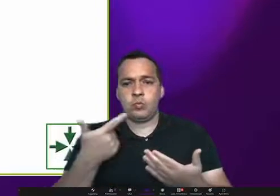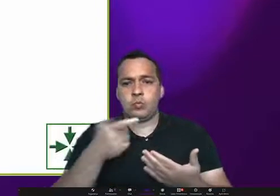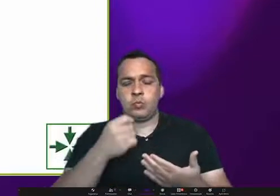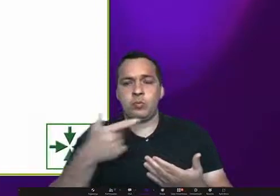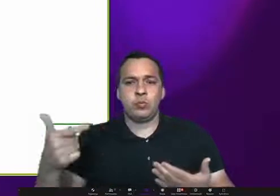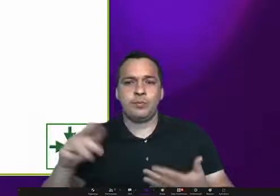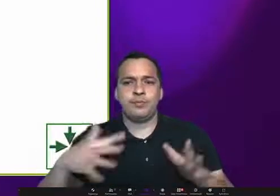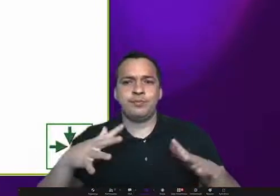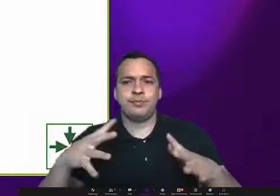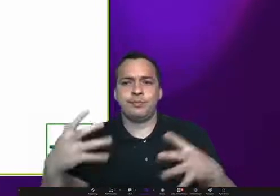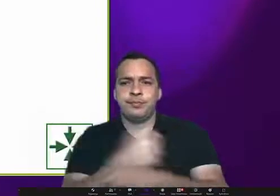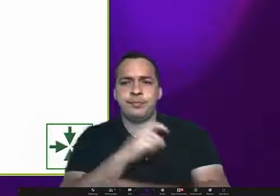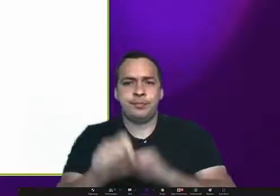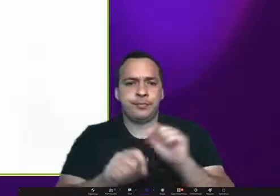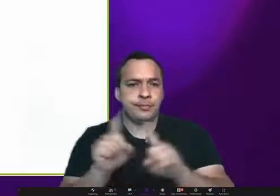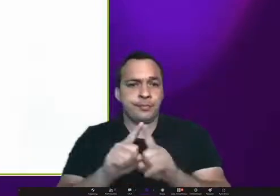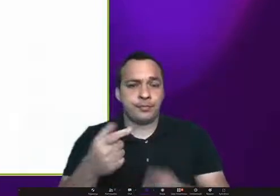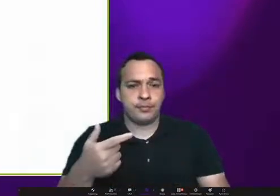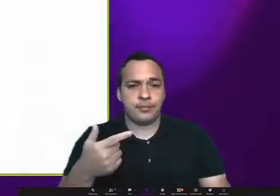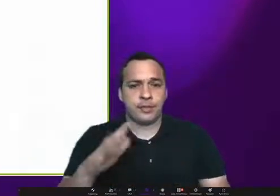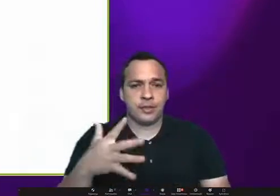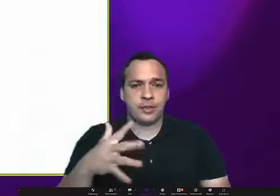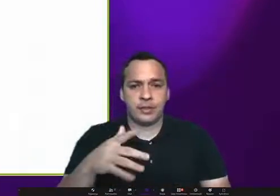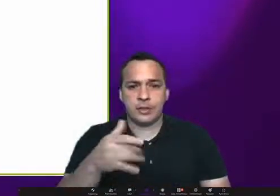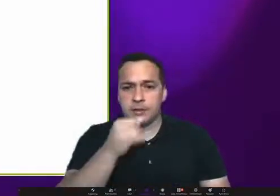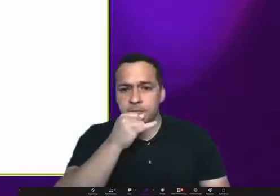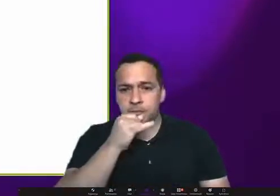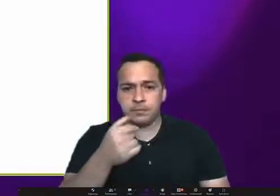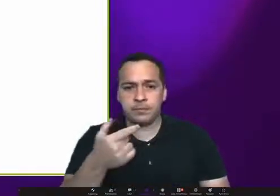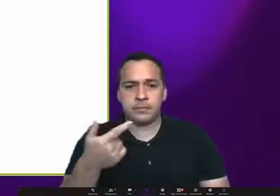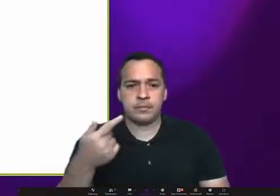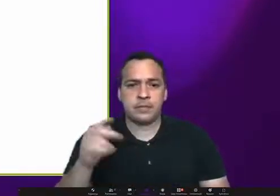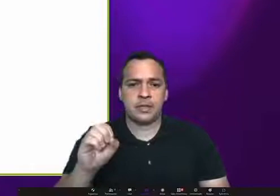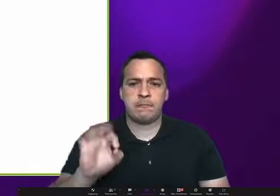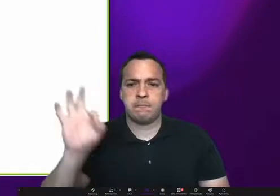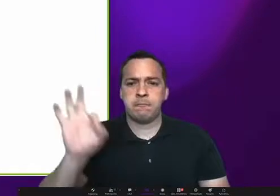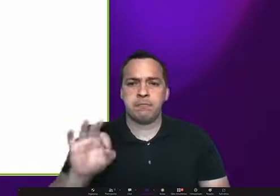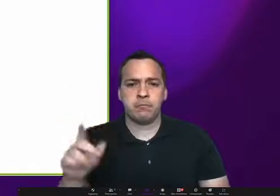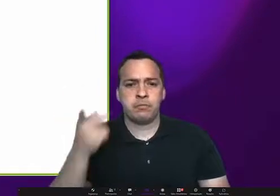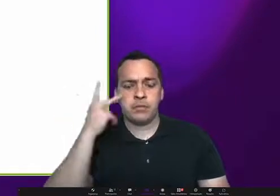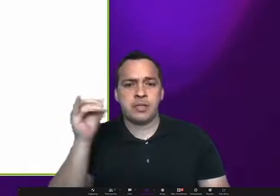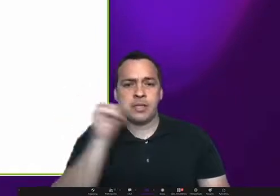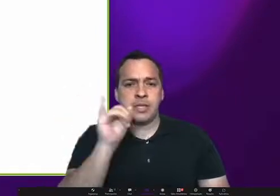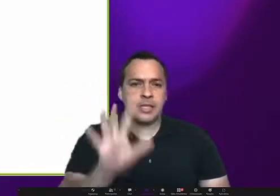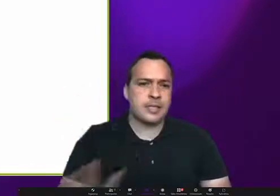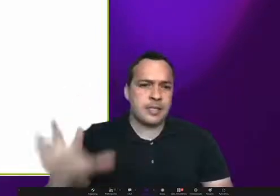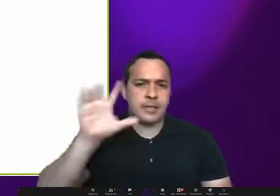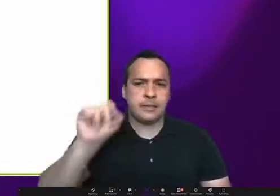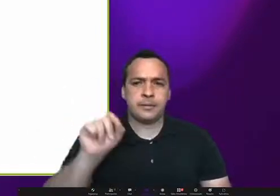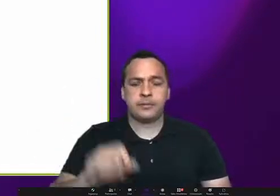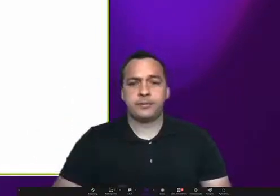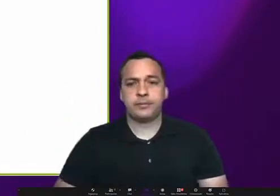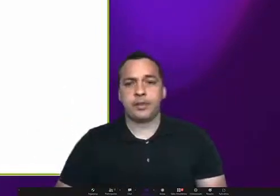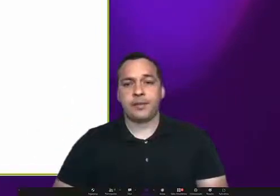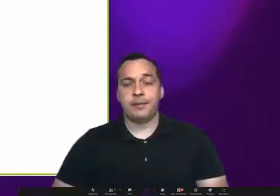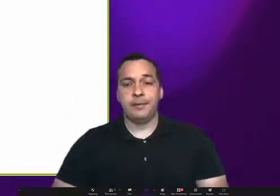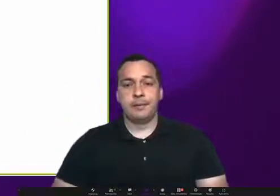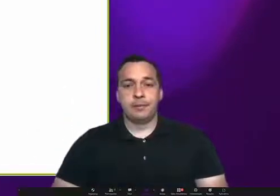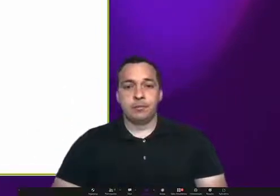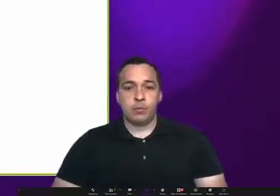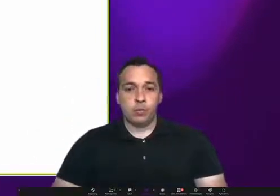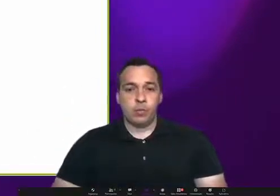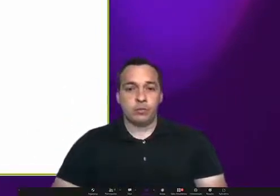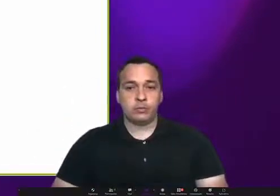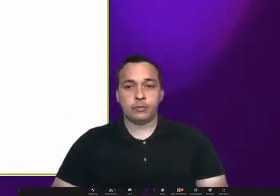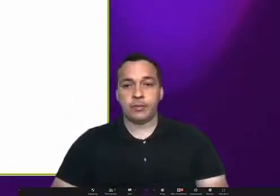52 pacientes e em 2022 já temos 70 DCDs em toda a Itália.